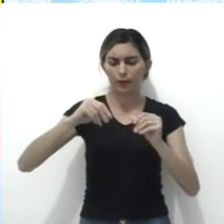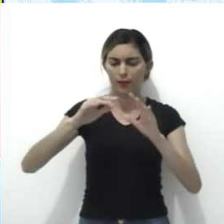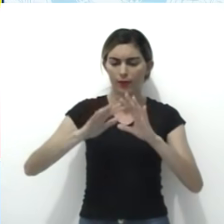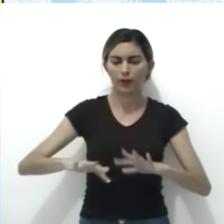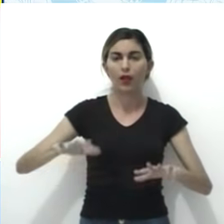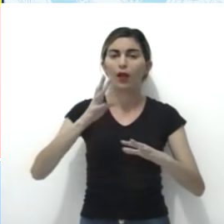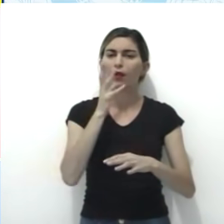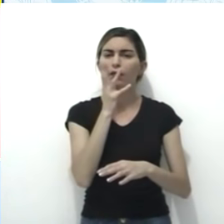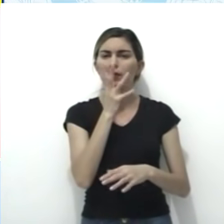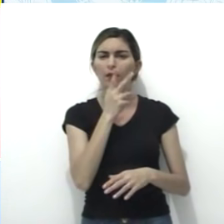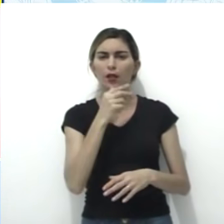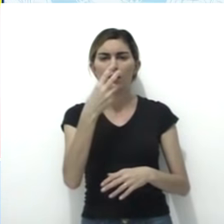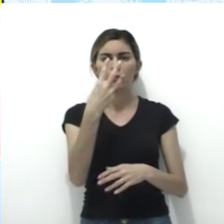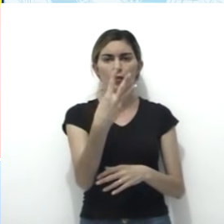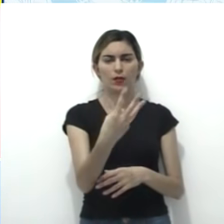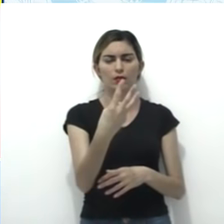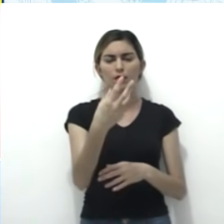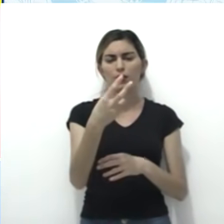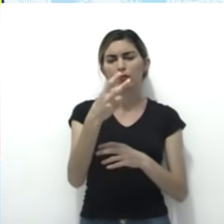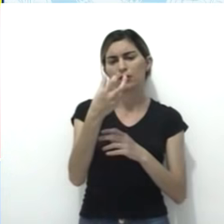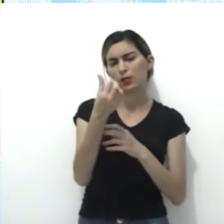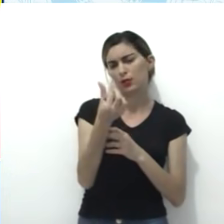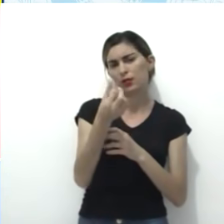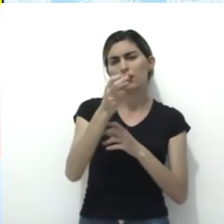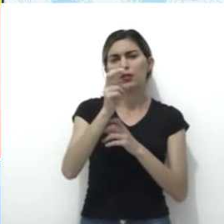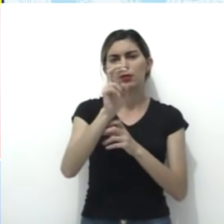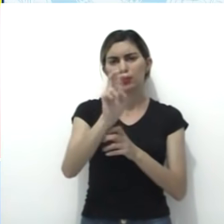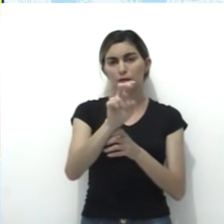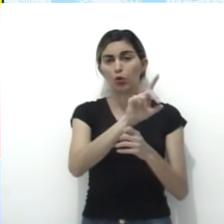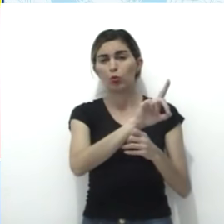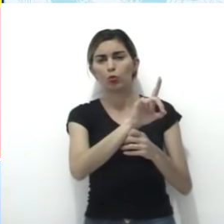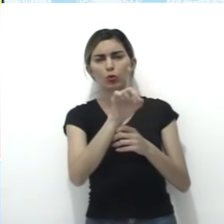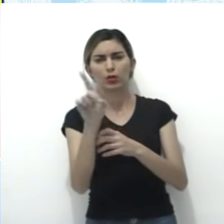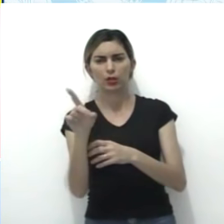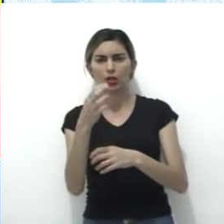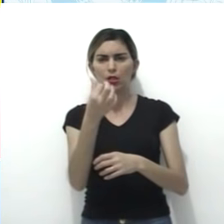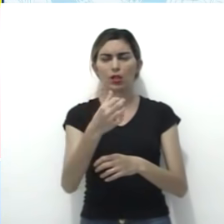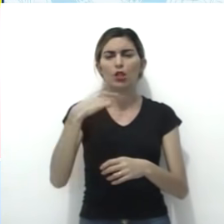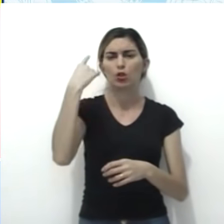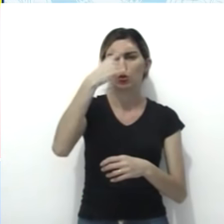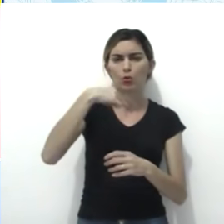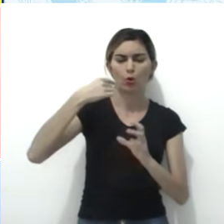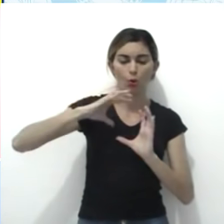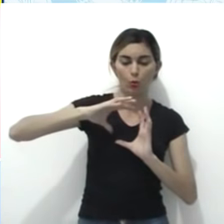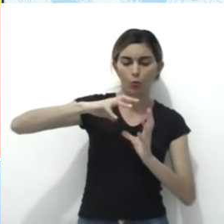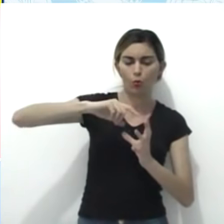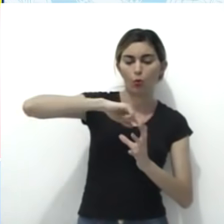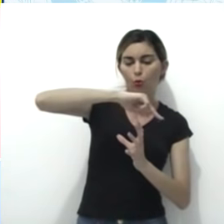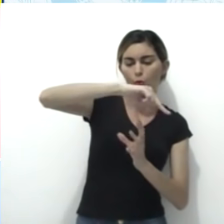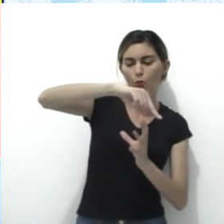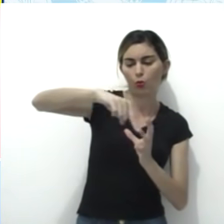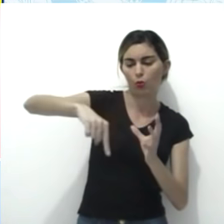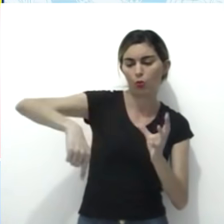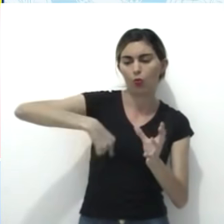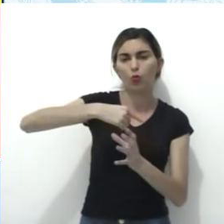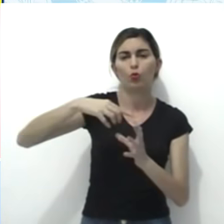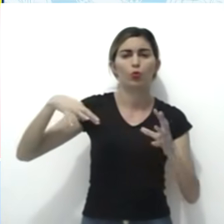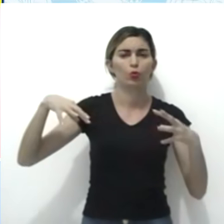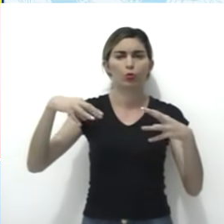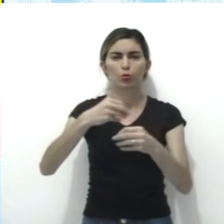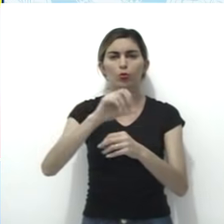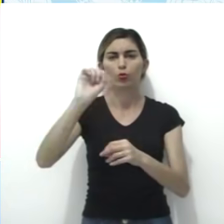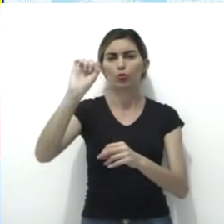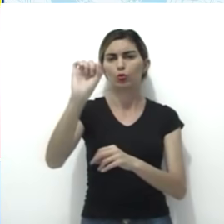a terra é lá demora 365 dias e 6 horas para dar uma volta completa